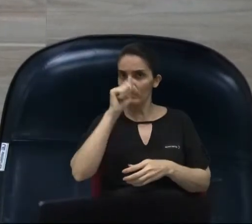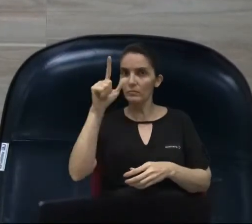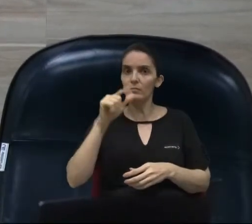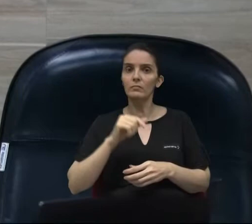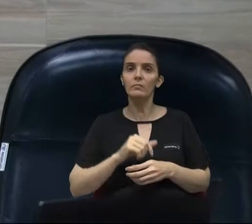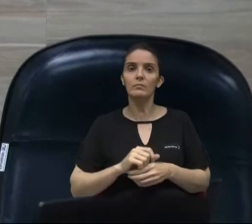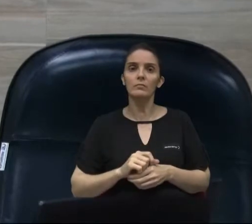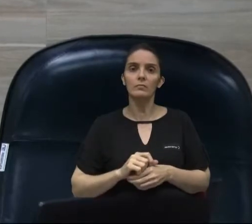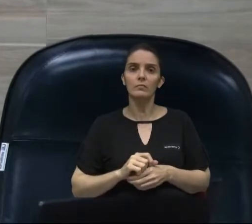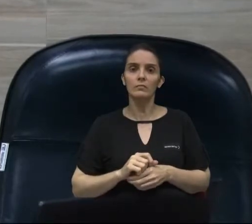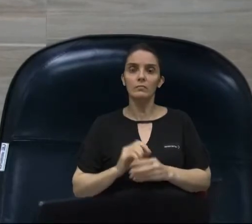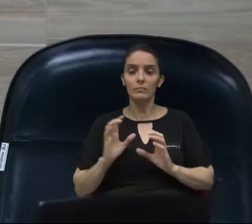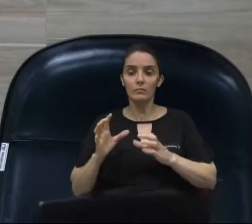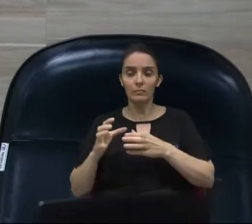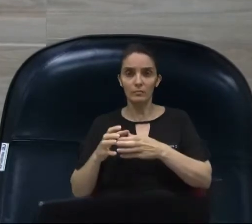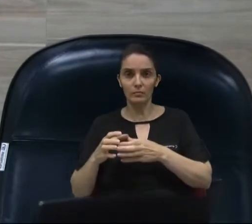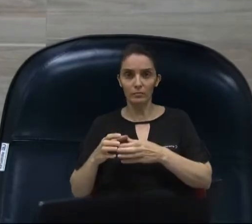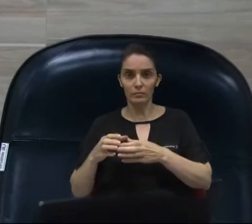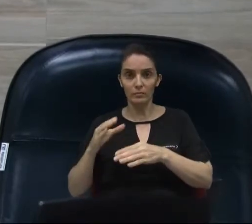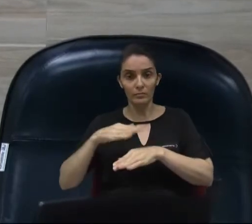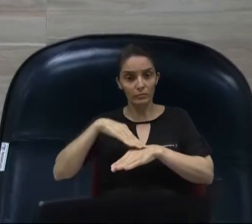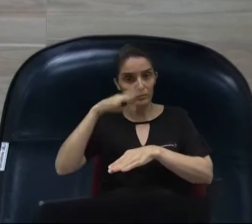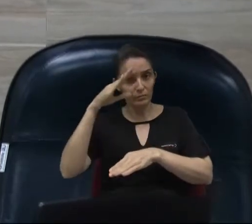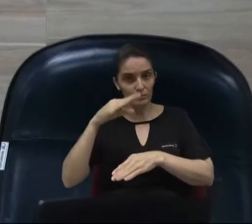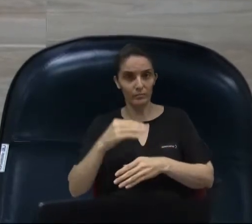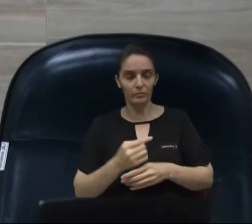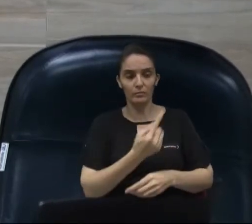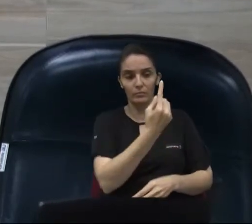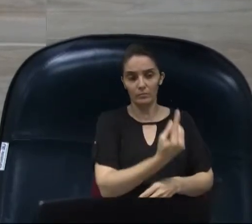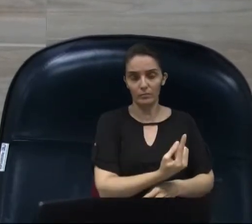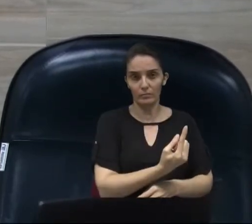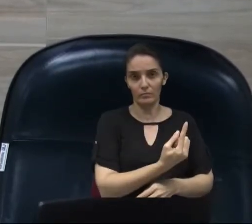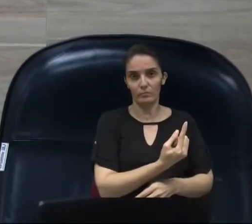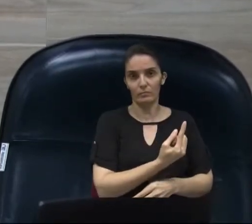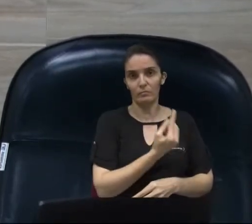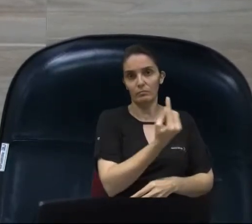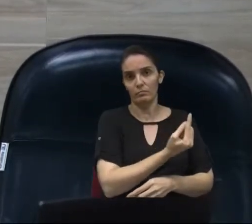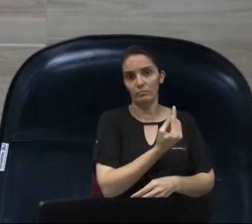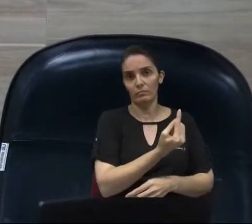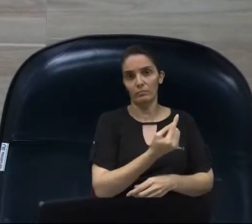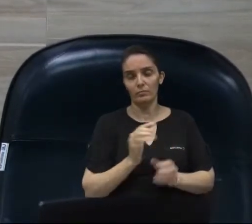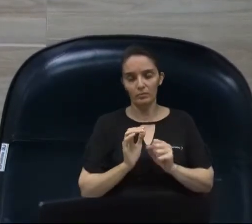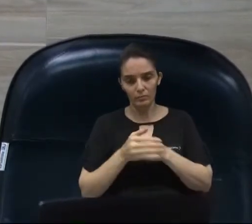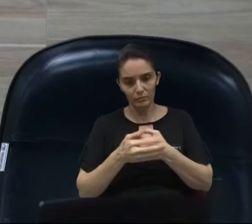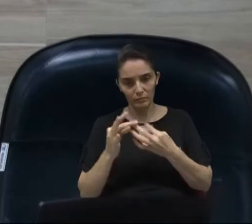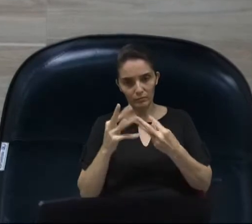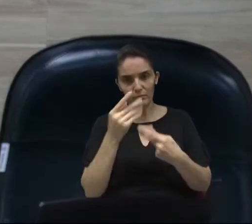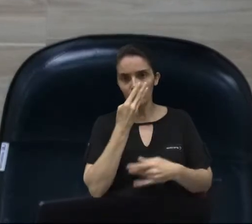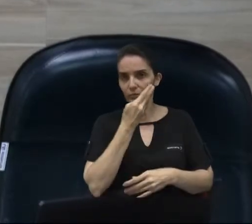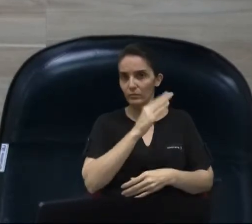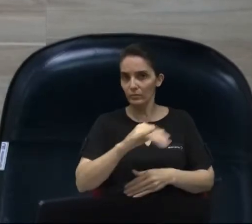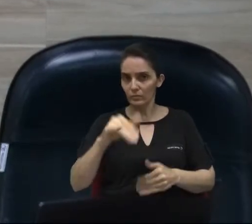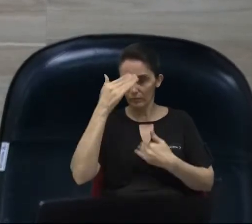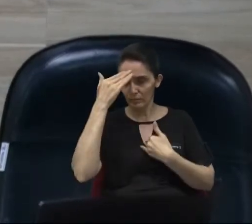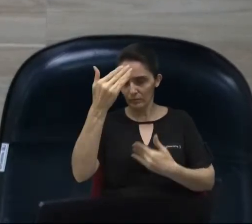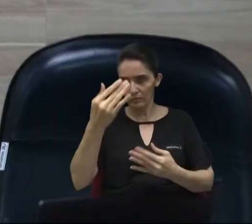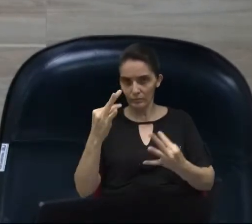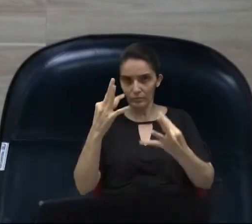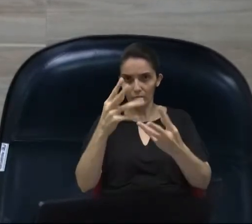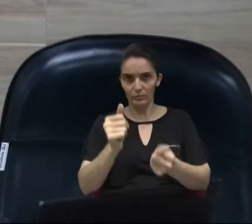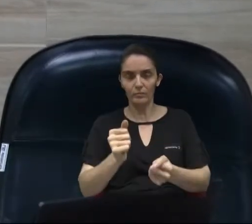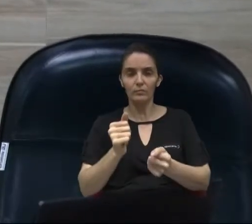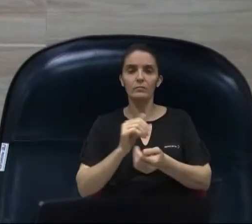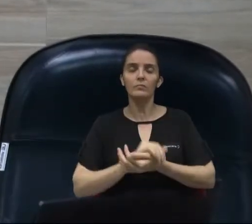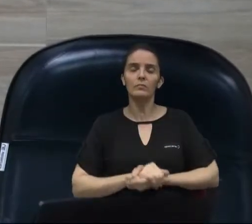coletivo supera o individual. Vamos defender todas as nossas crianças. Muito obrigada a todos